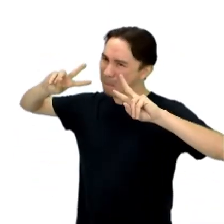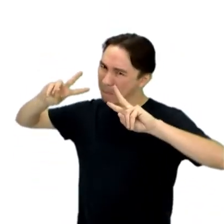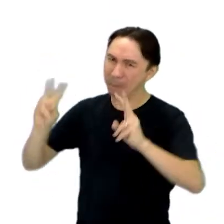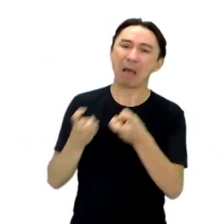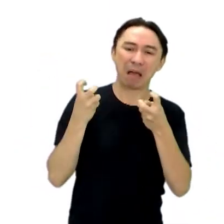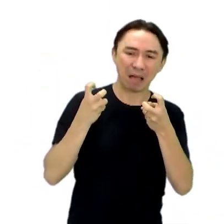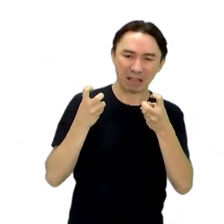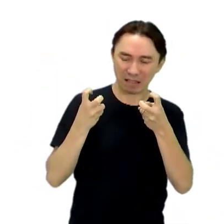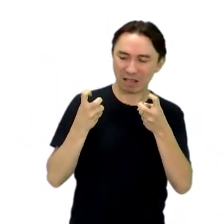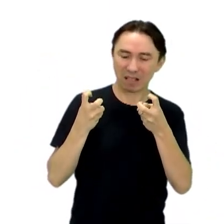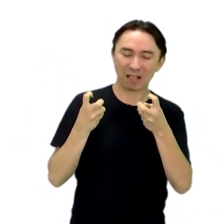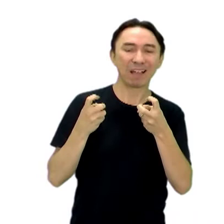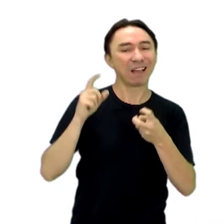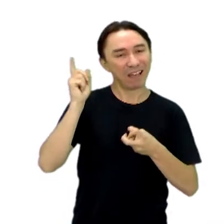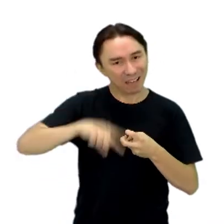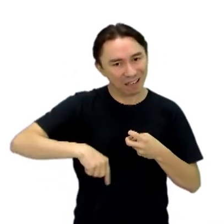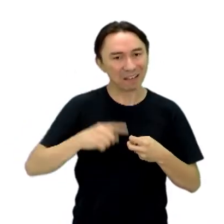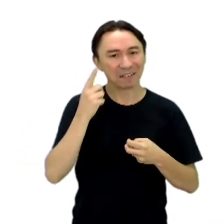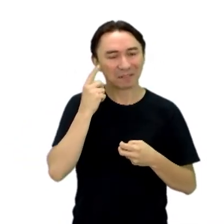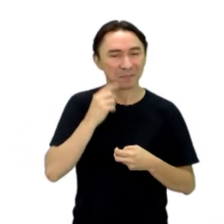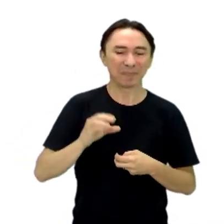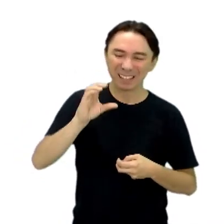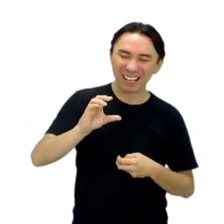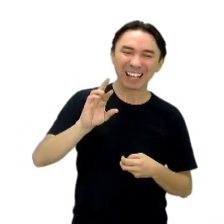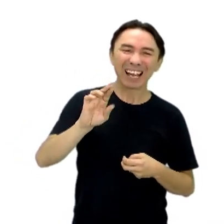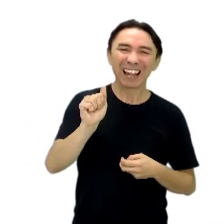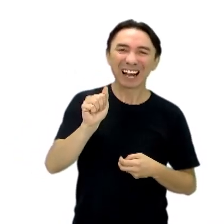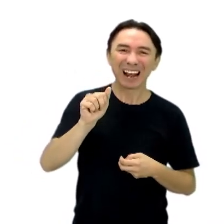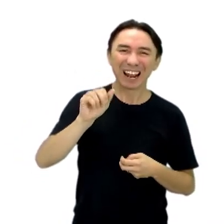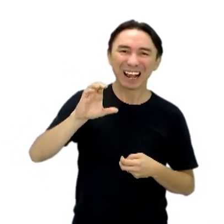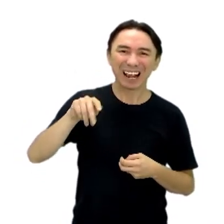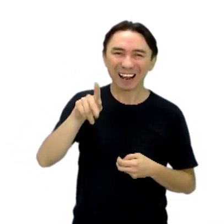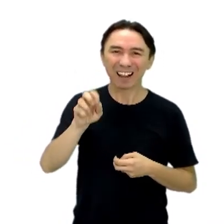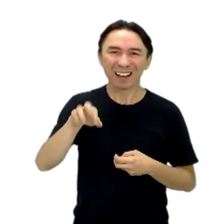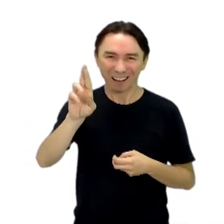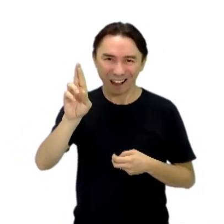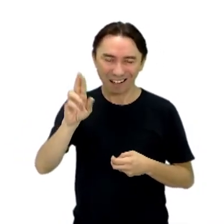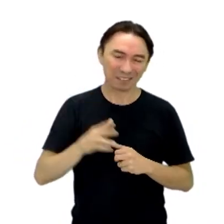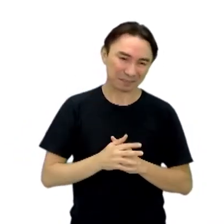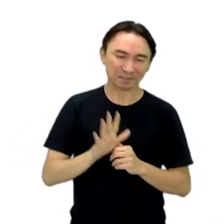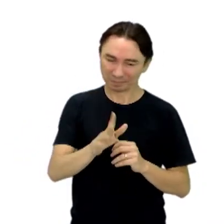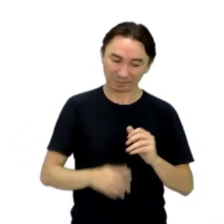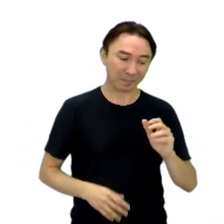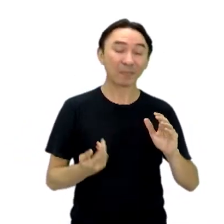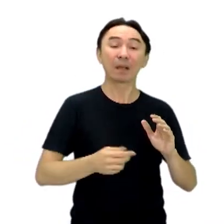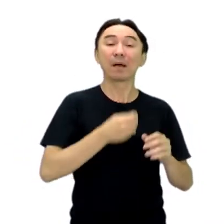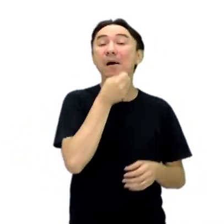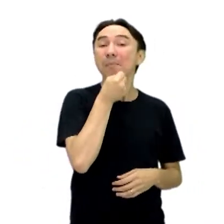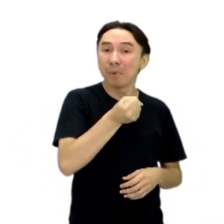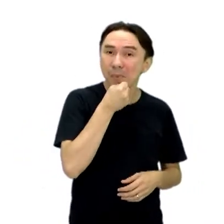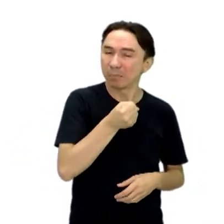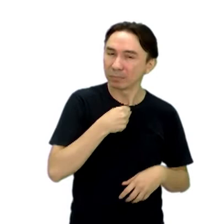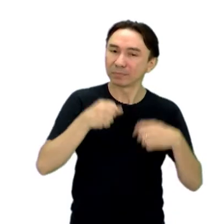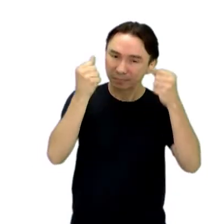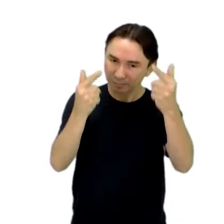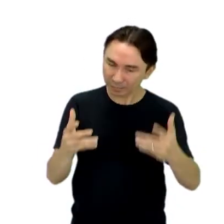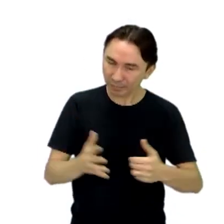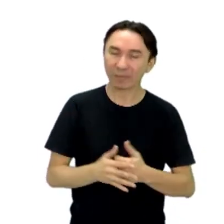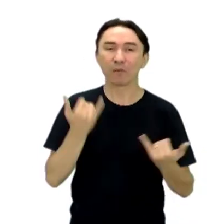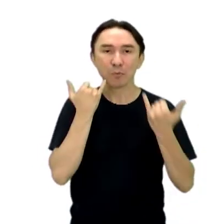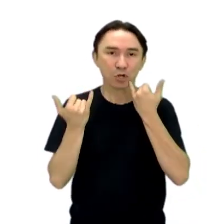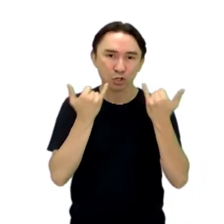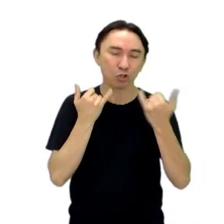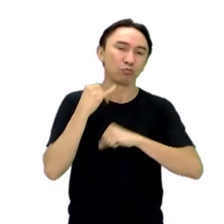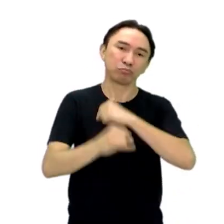é um cracker. Mas voltando. Essa reportagem da revista Minas Faz Ciência traz informações sobre a internet,